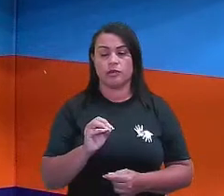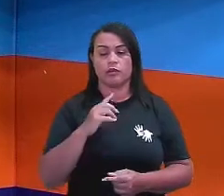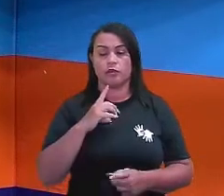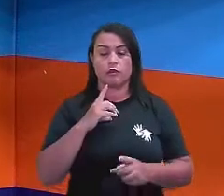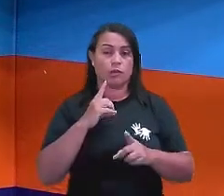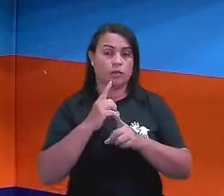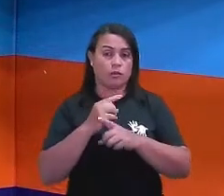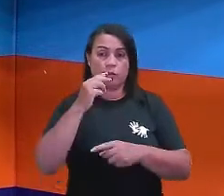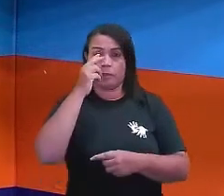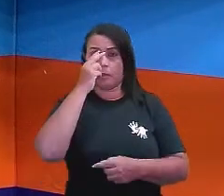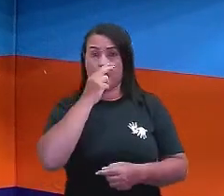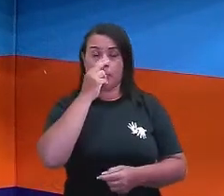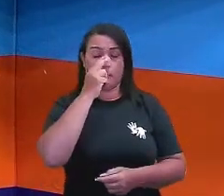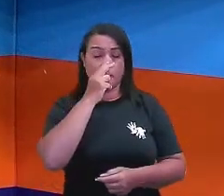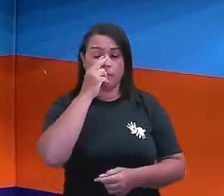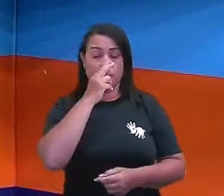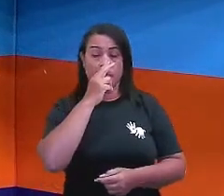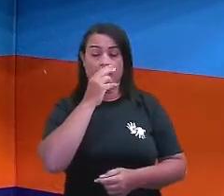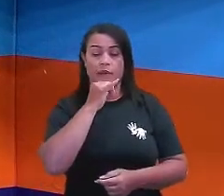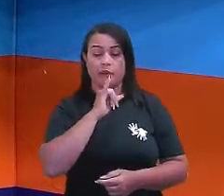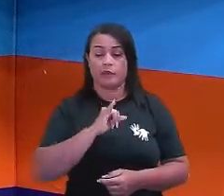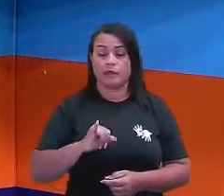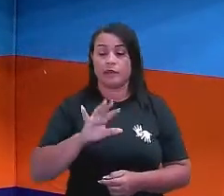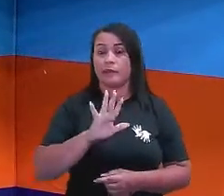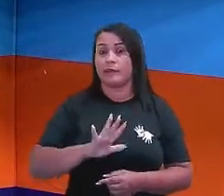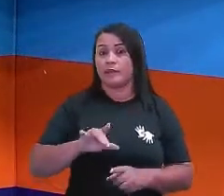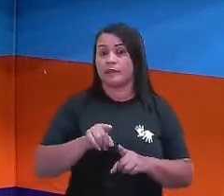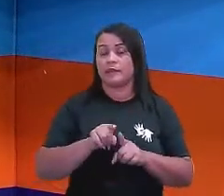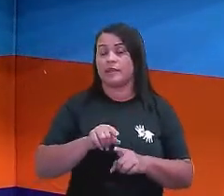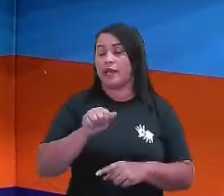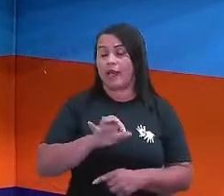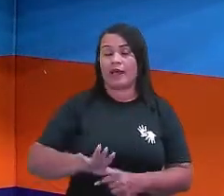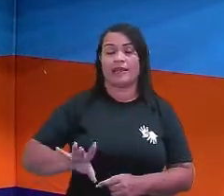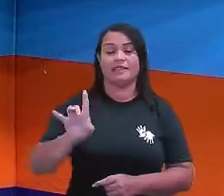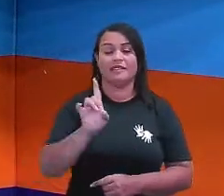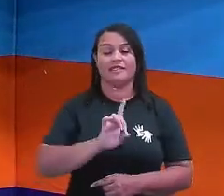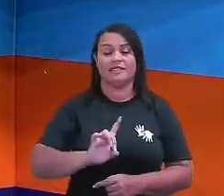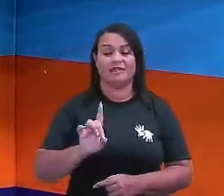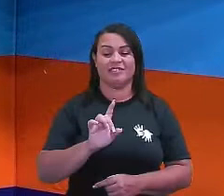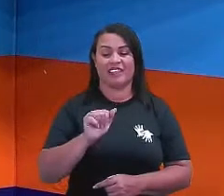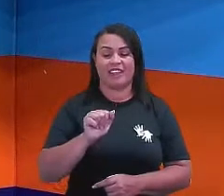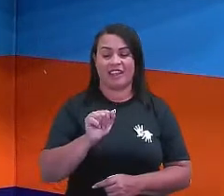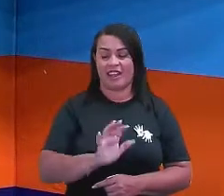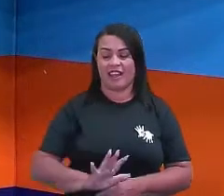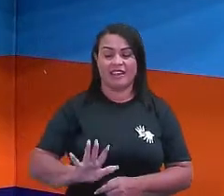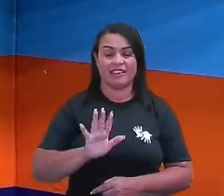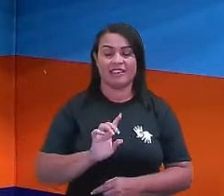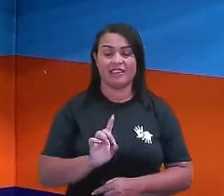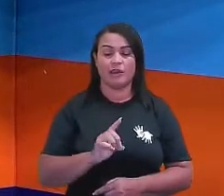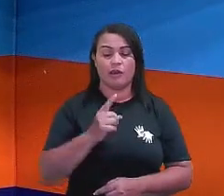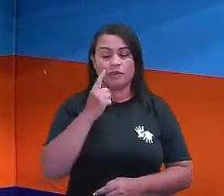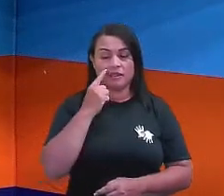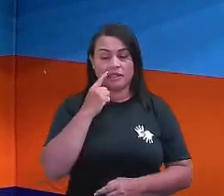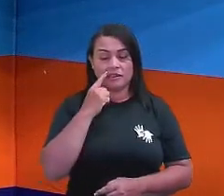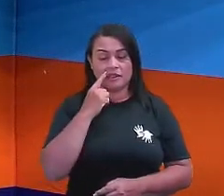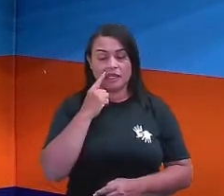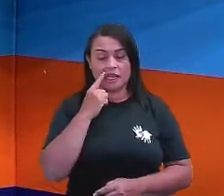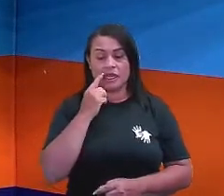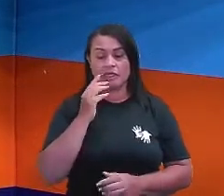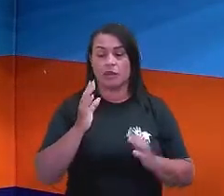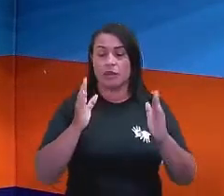Essa mesma situação, mas a área não. Esta relação entre o lado e o perímetro se chama